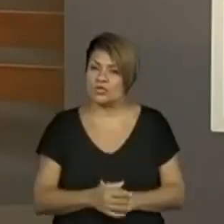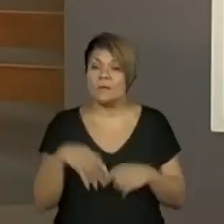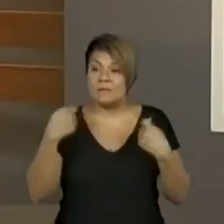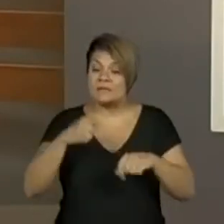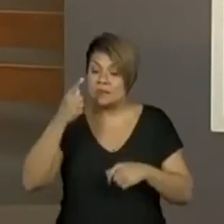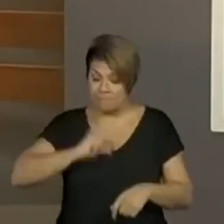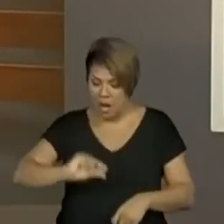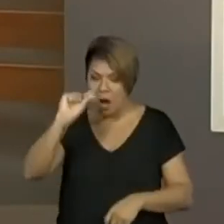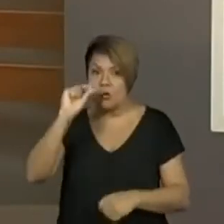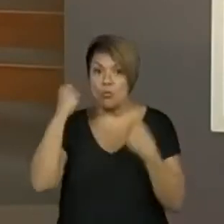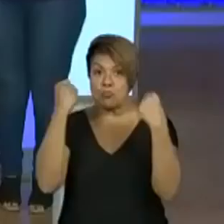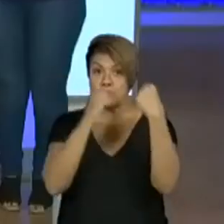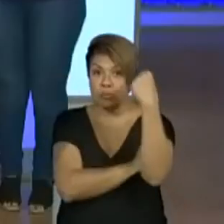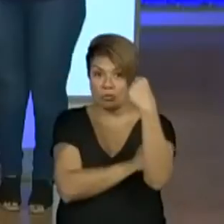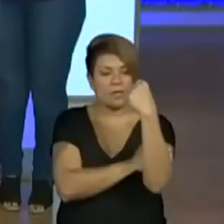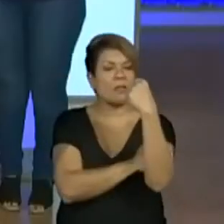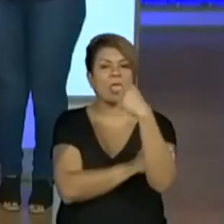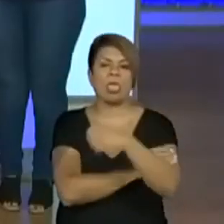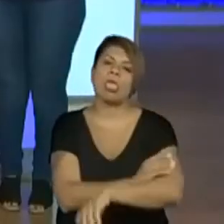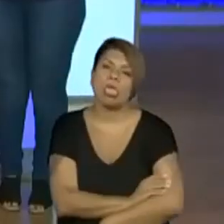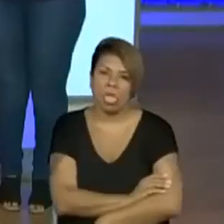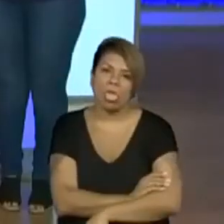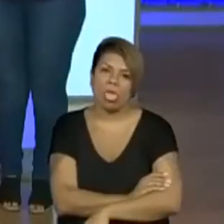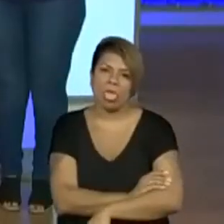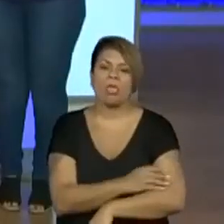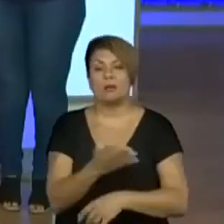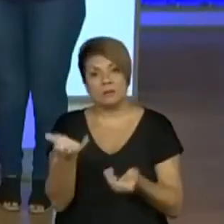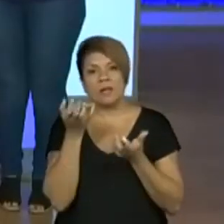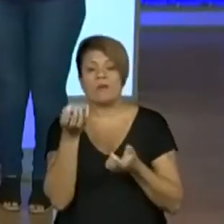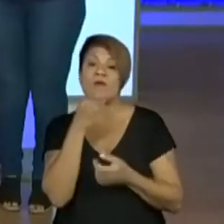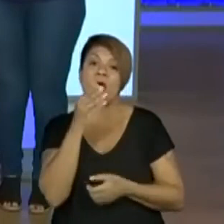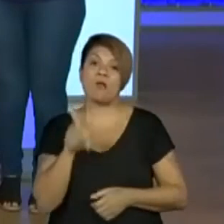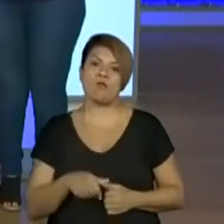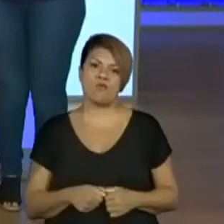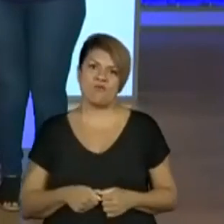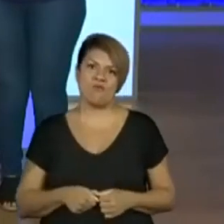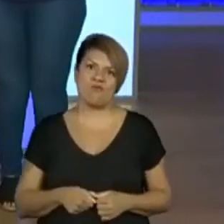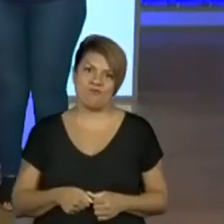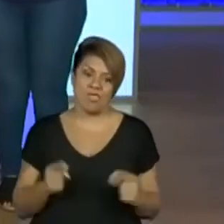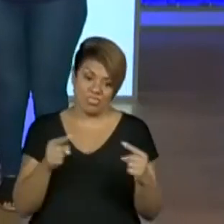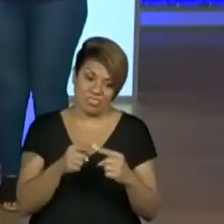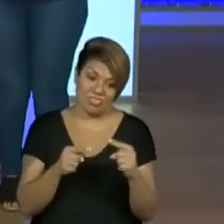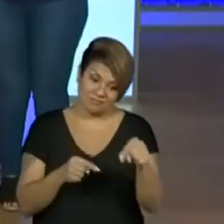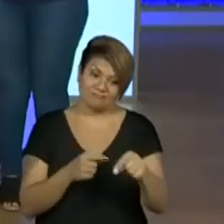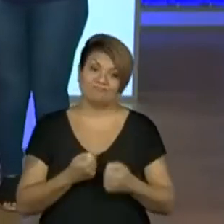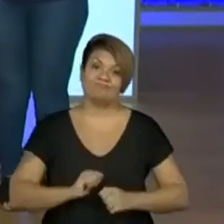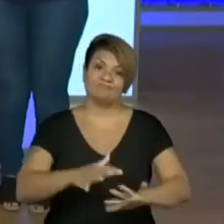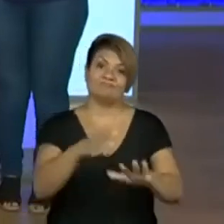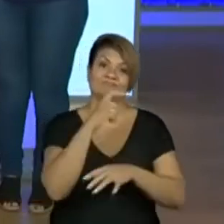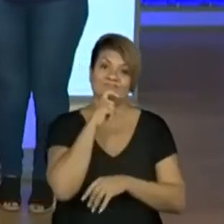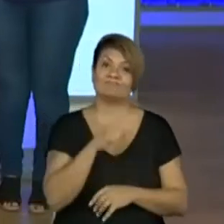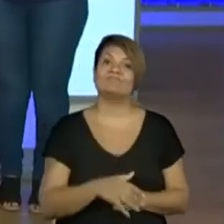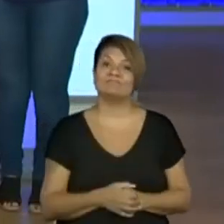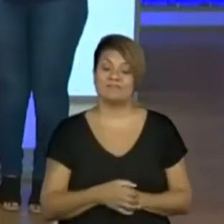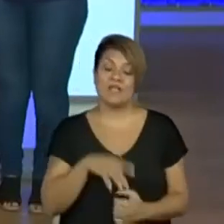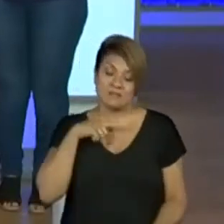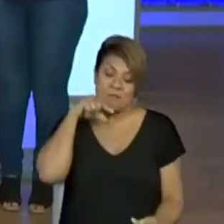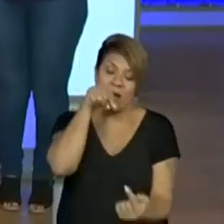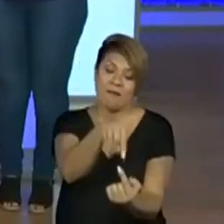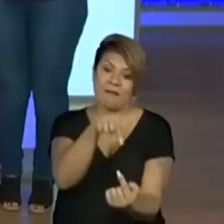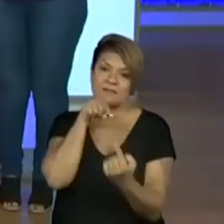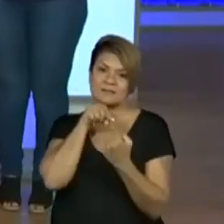magia do mago. Que está relacionada com o lago? Verde. Verde. Então, tem uma relação